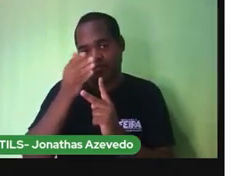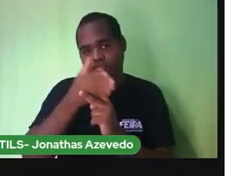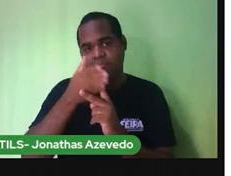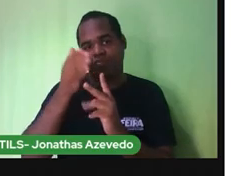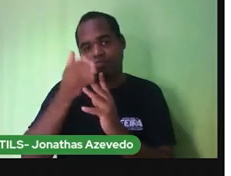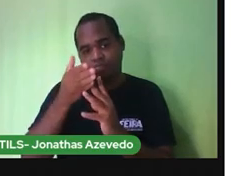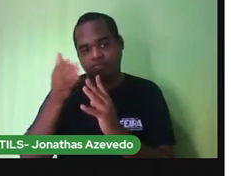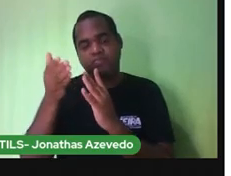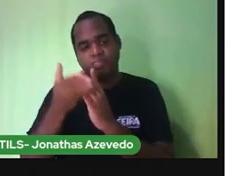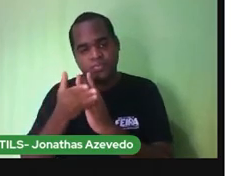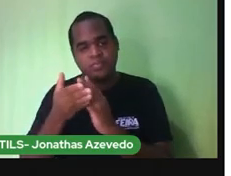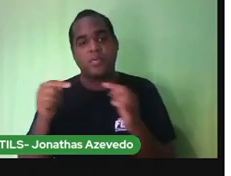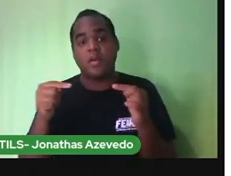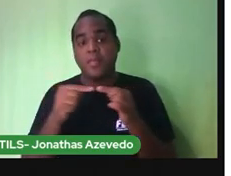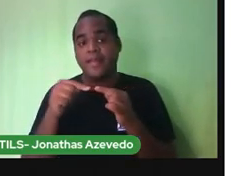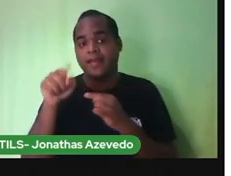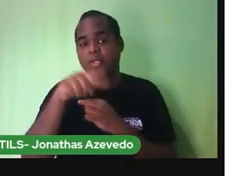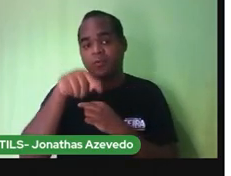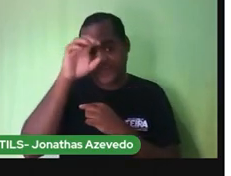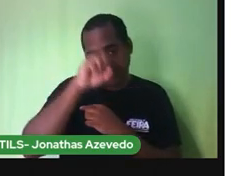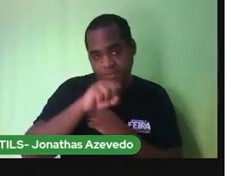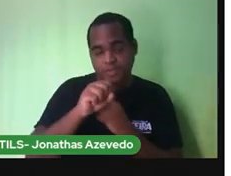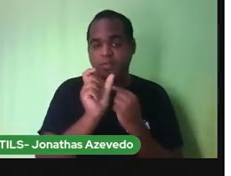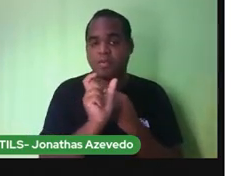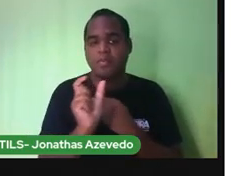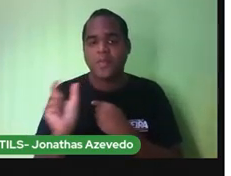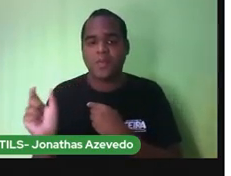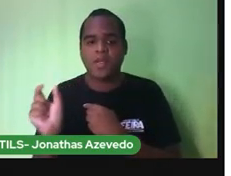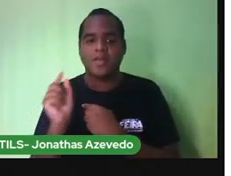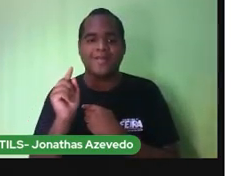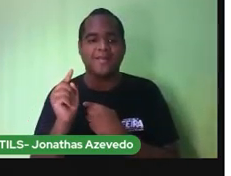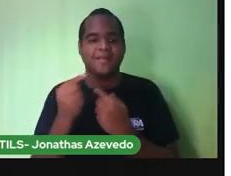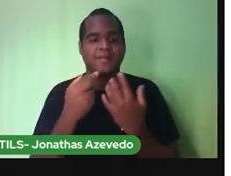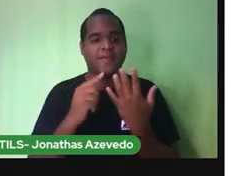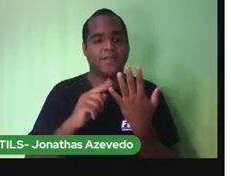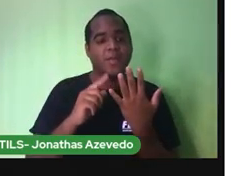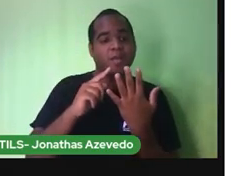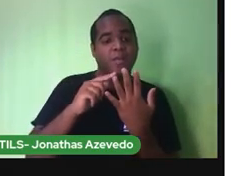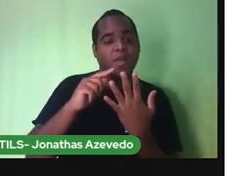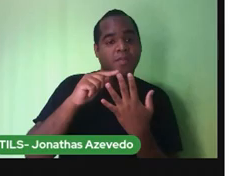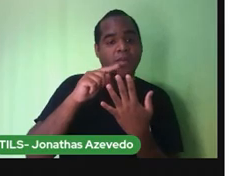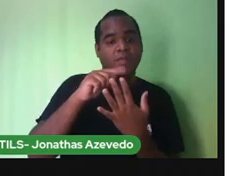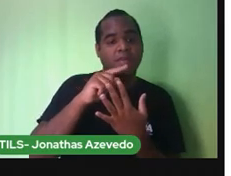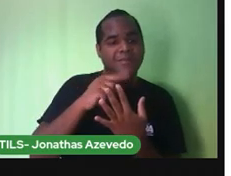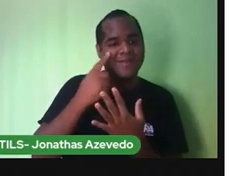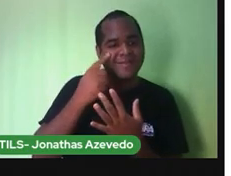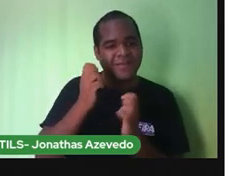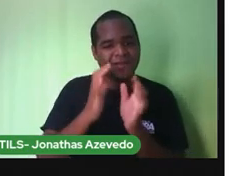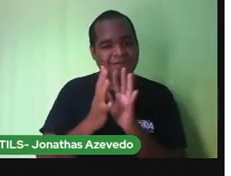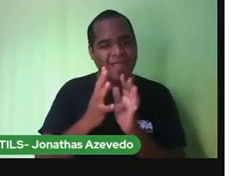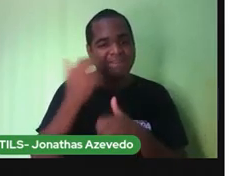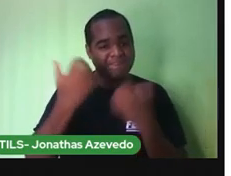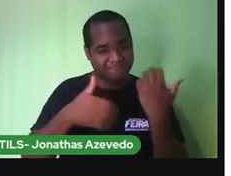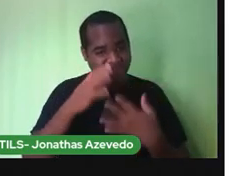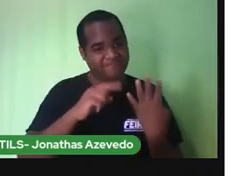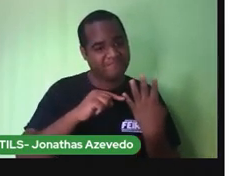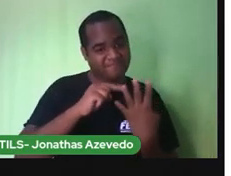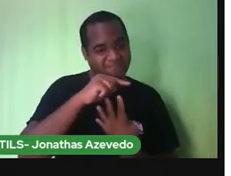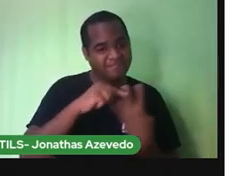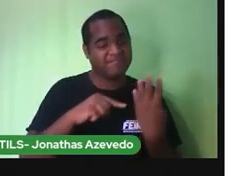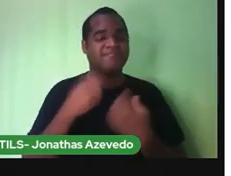sílabas Nós aprendemos a contar quantas sílabas tem usando os dedinhos na ponta do peixe lembra